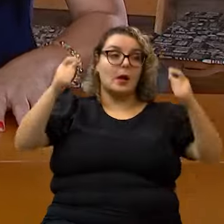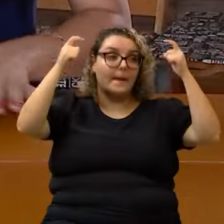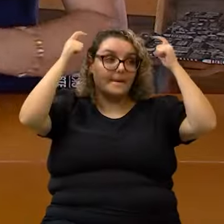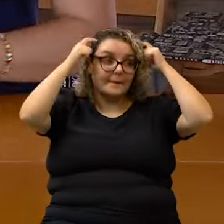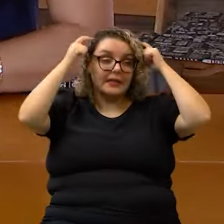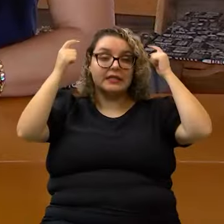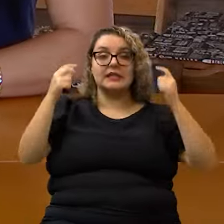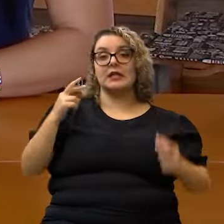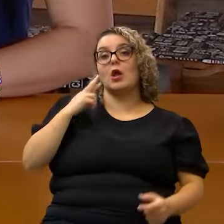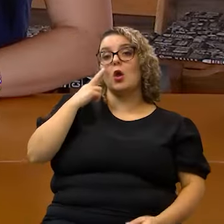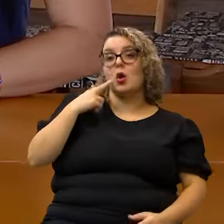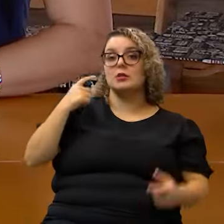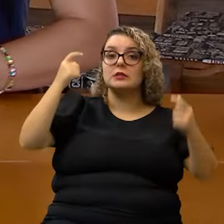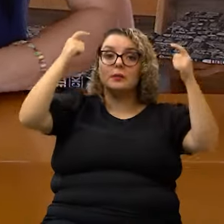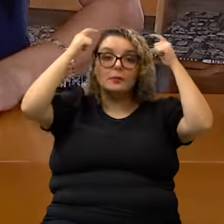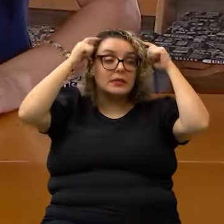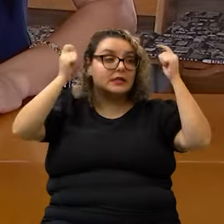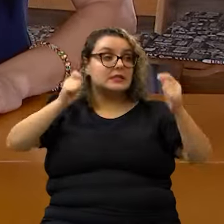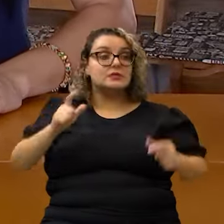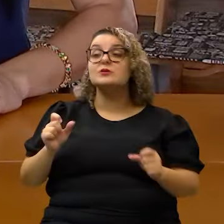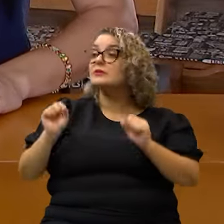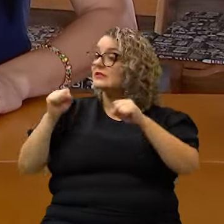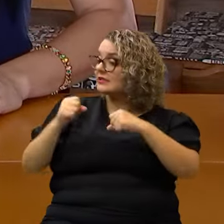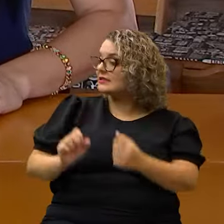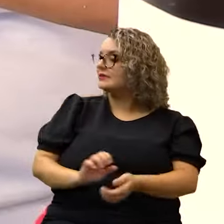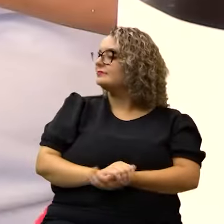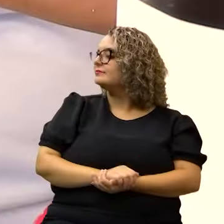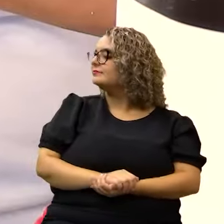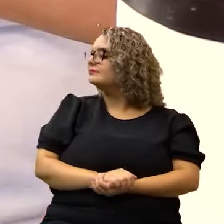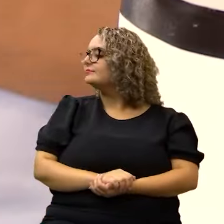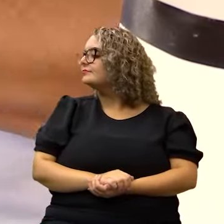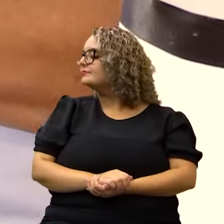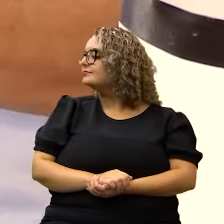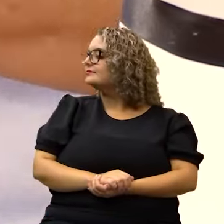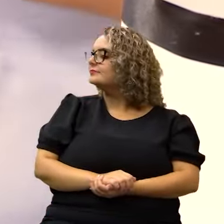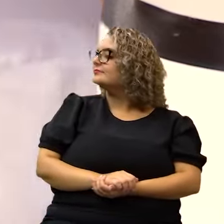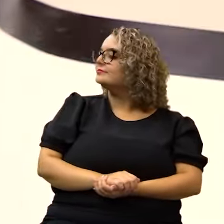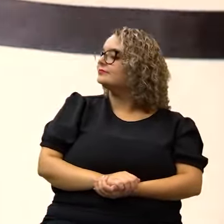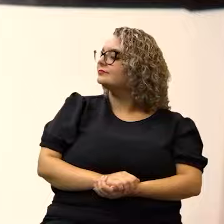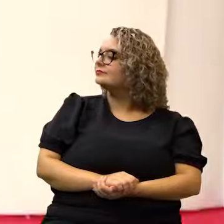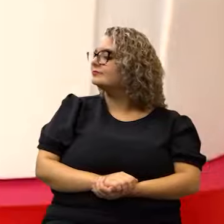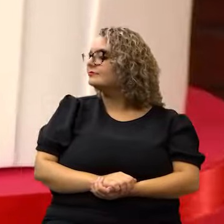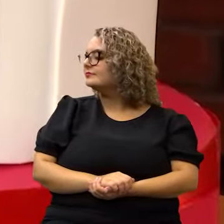o que vocês quiserem. Vou colocar mais um aqui no cantinho.